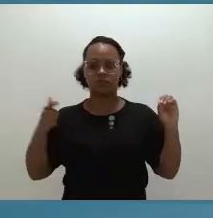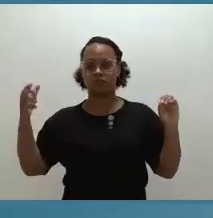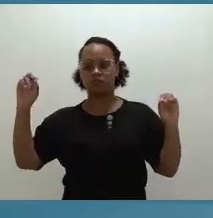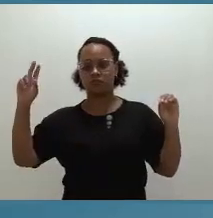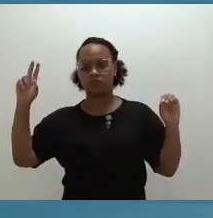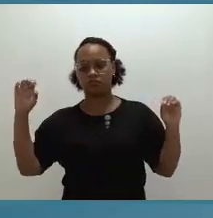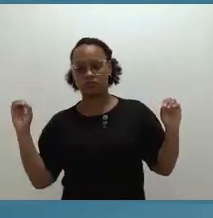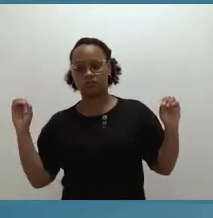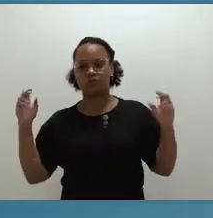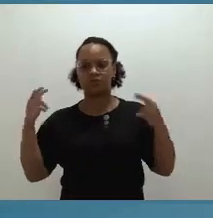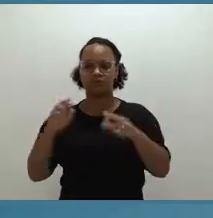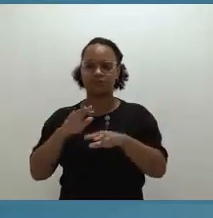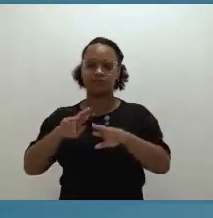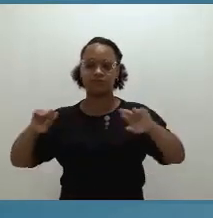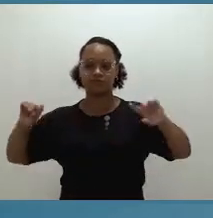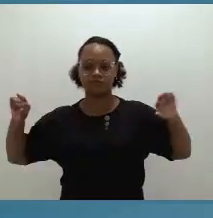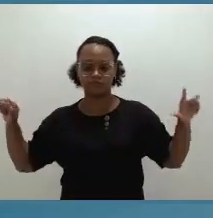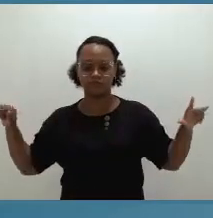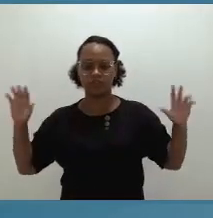já foram aqui